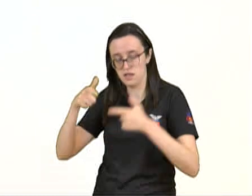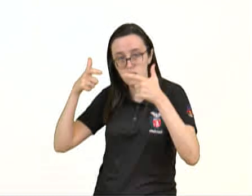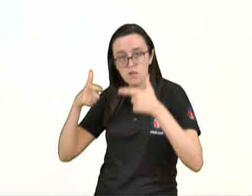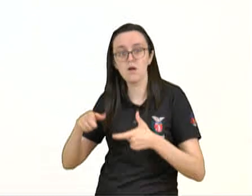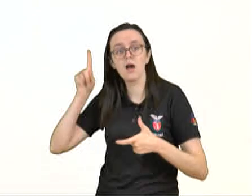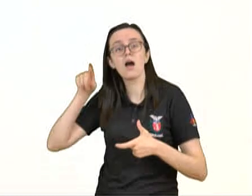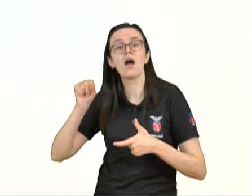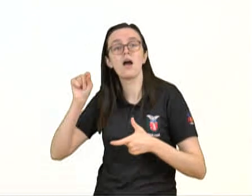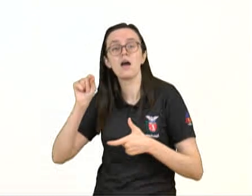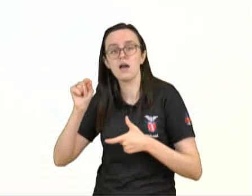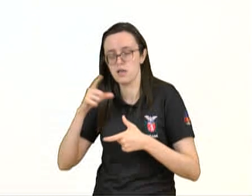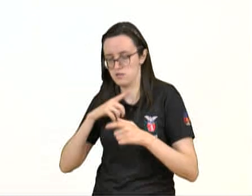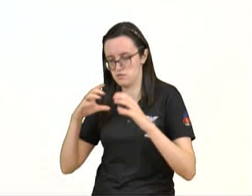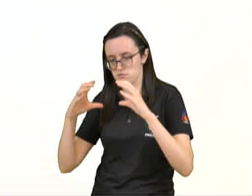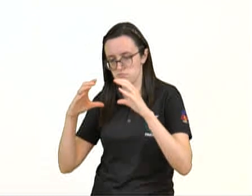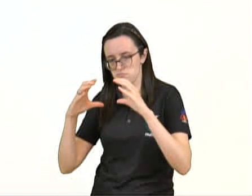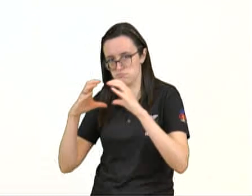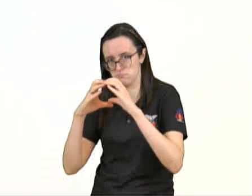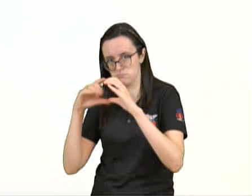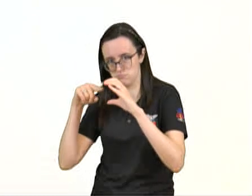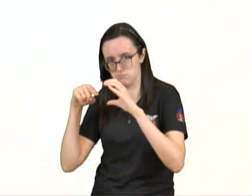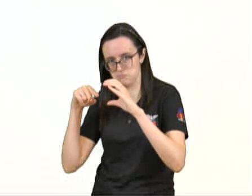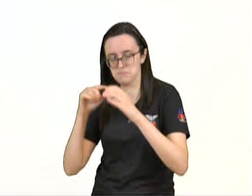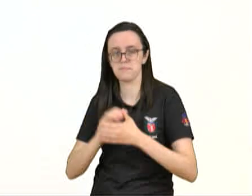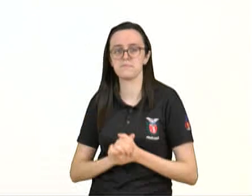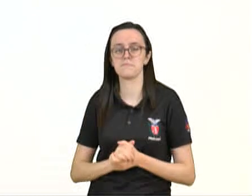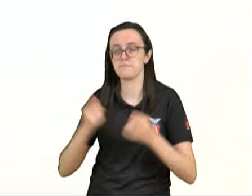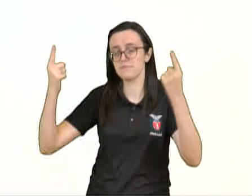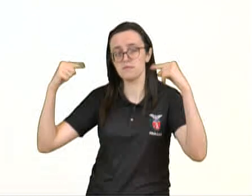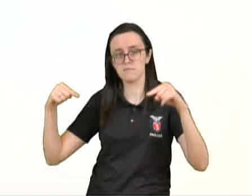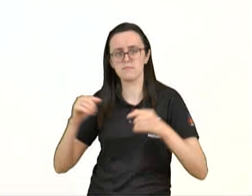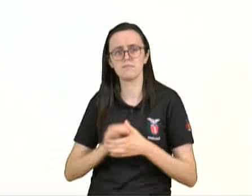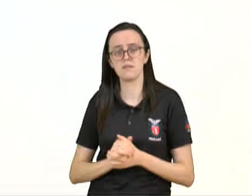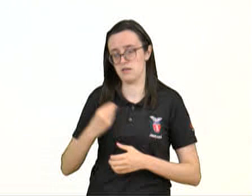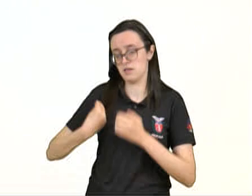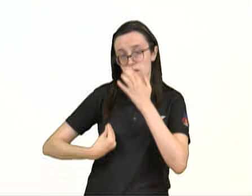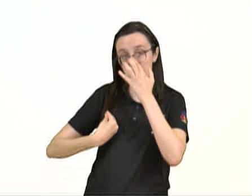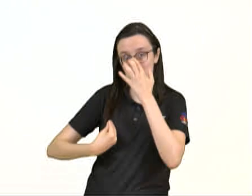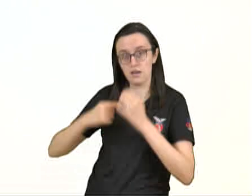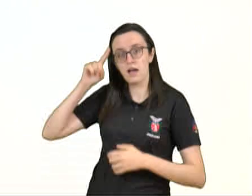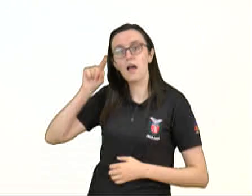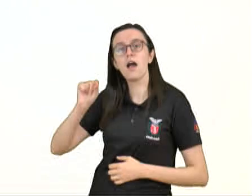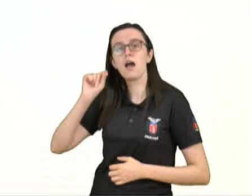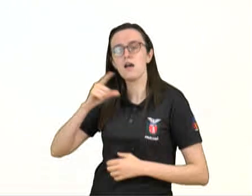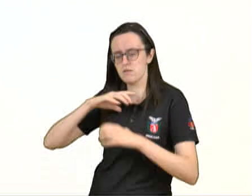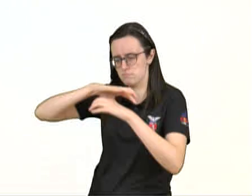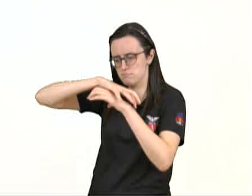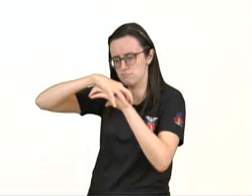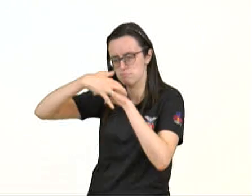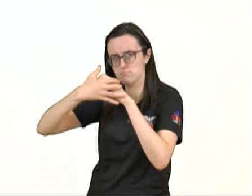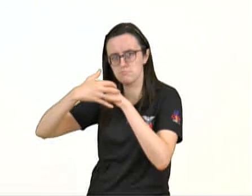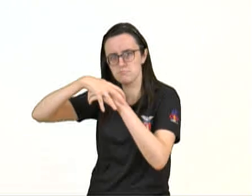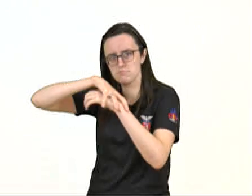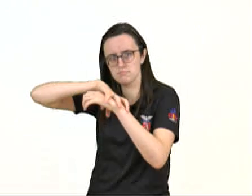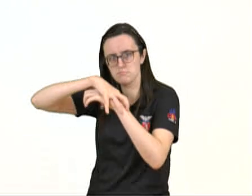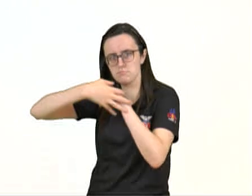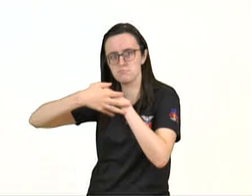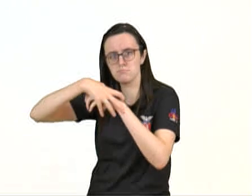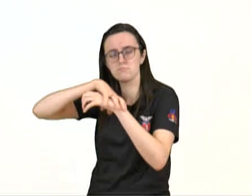polo anterior da célula. Segunda informação, portadoras de uma carapaça protetora formada